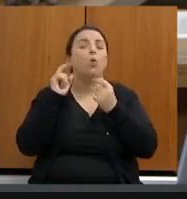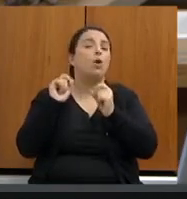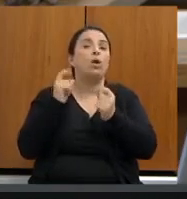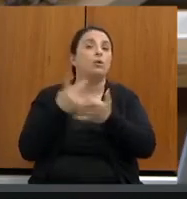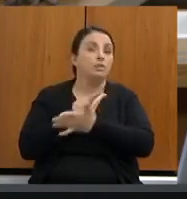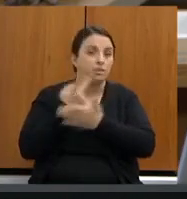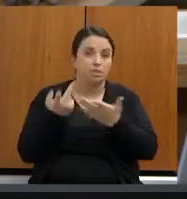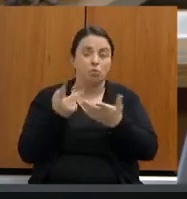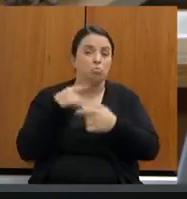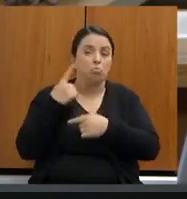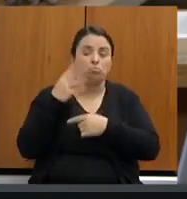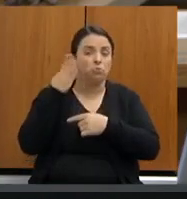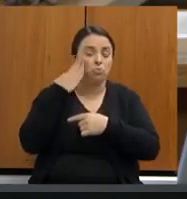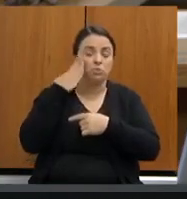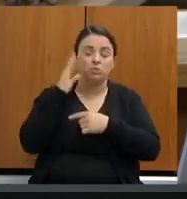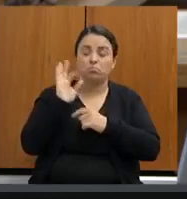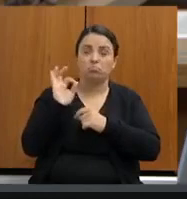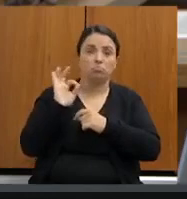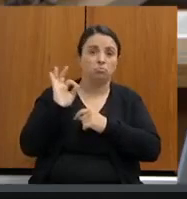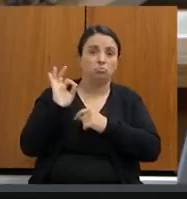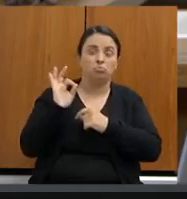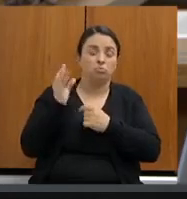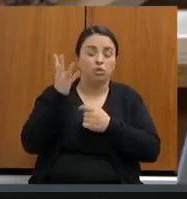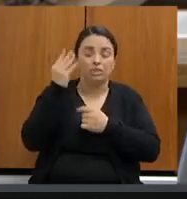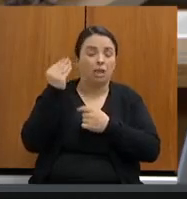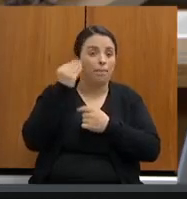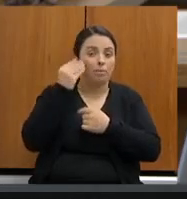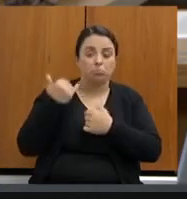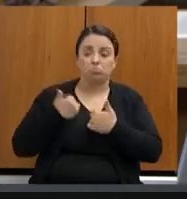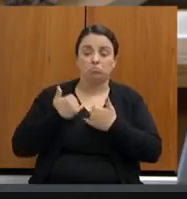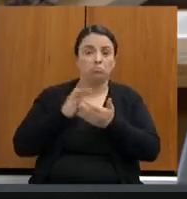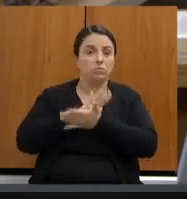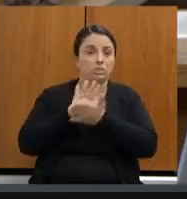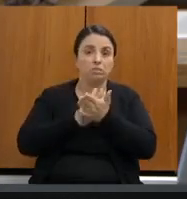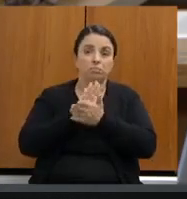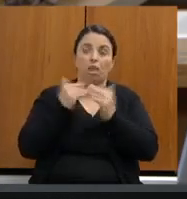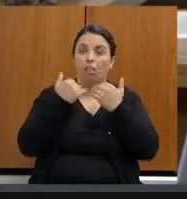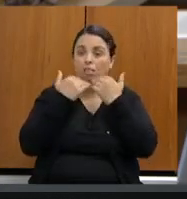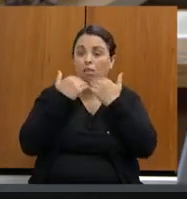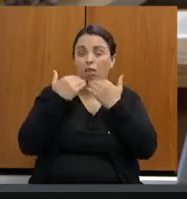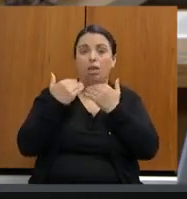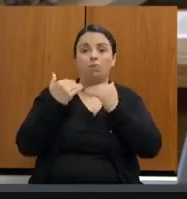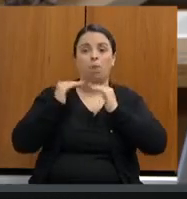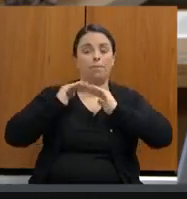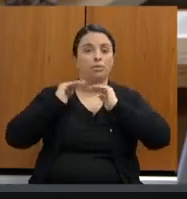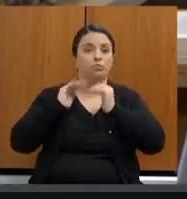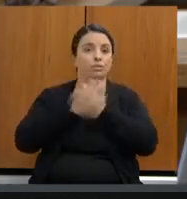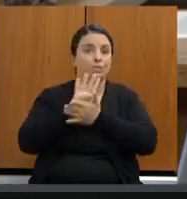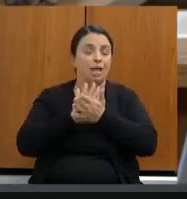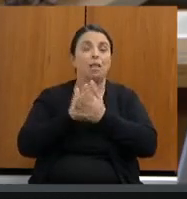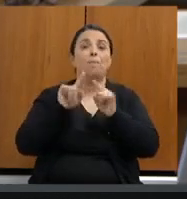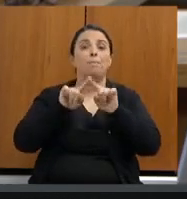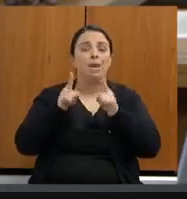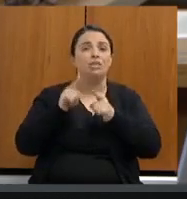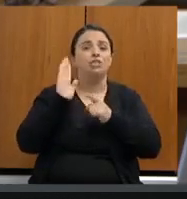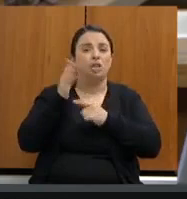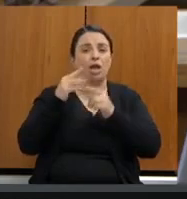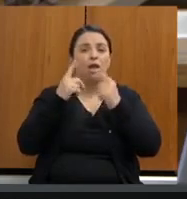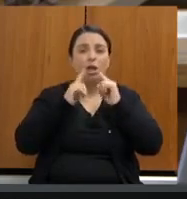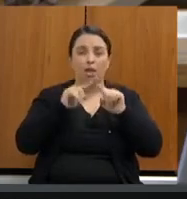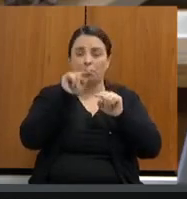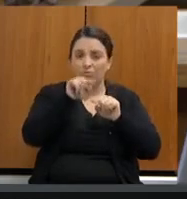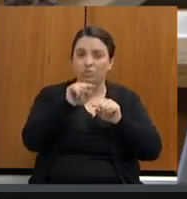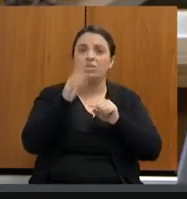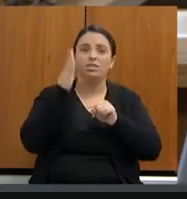a gente não tinha conhecimento não é uma demanda que tem chegado para nós mas se chegar para o senhor já fazemos questão de mandar o mais